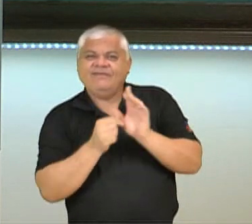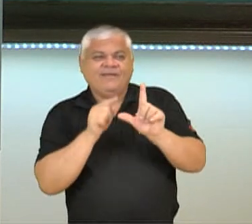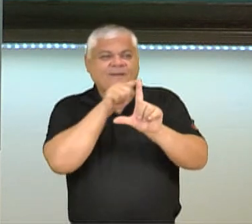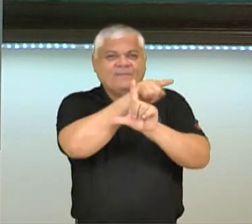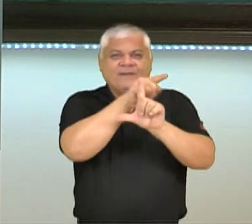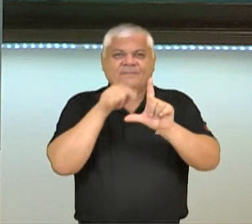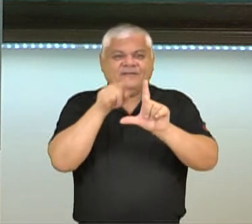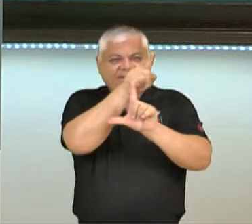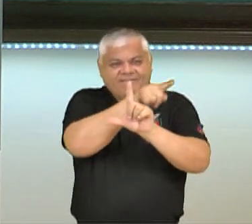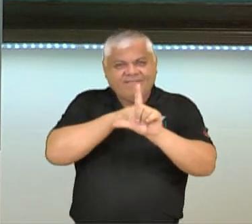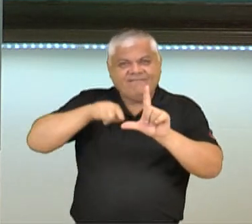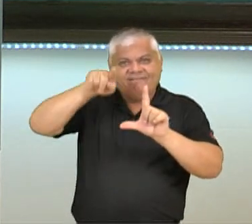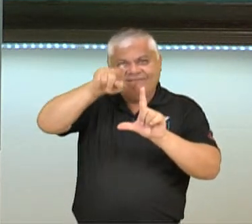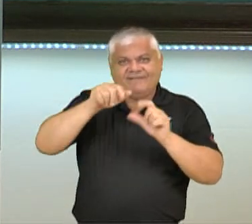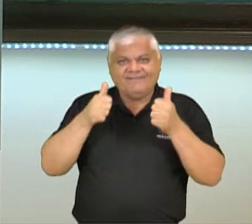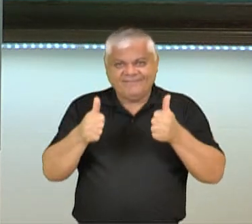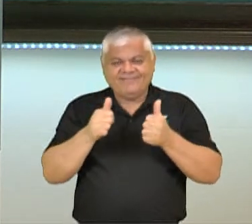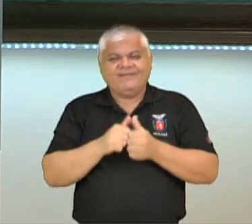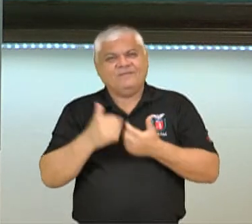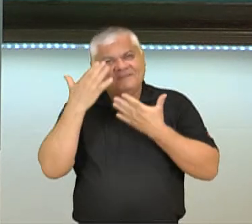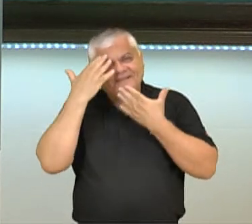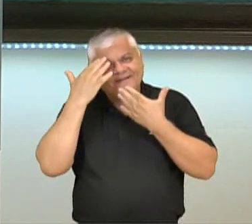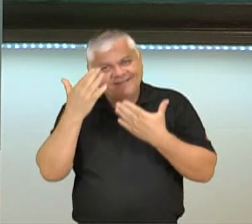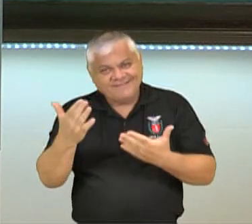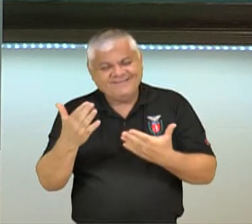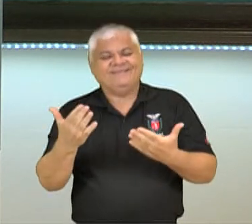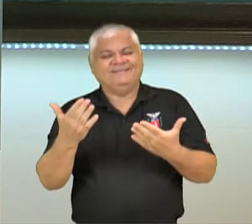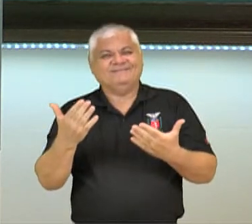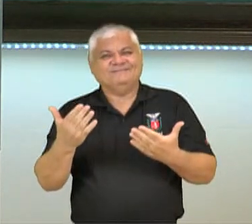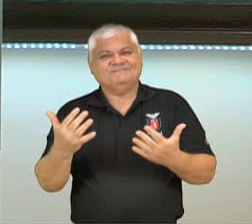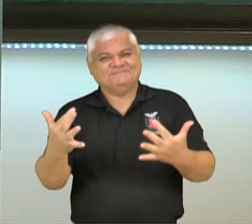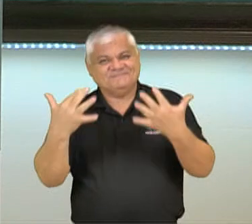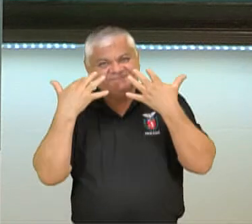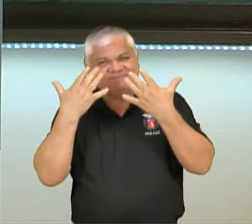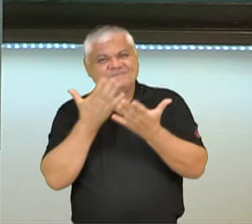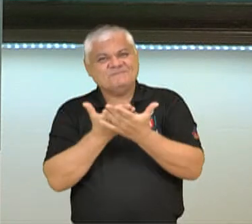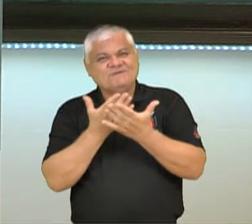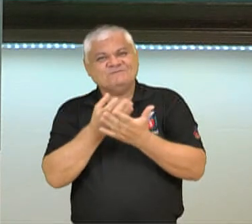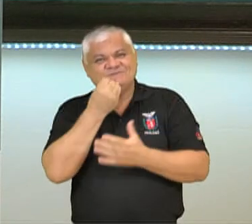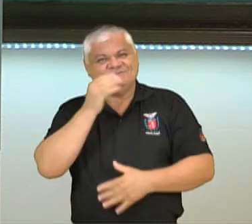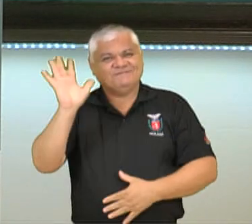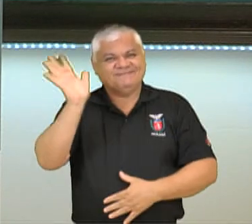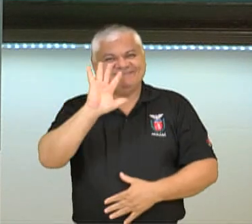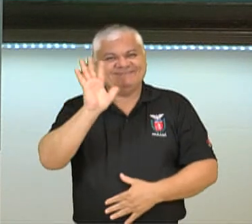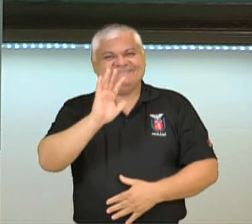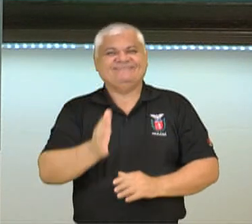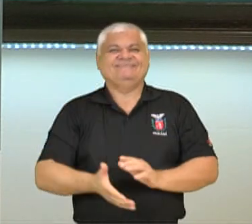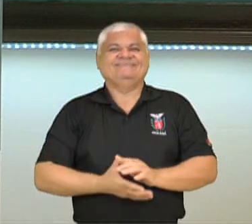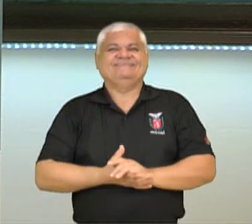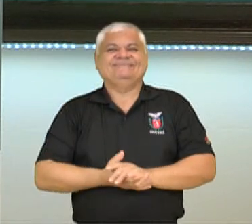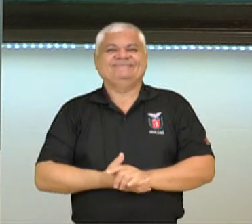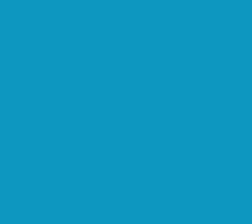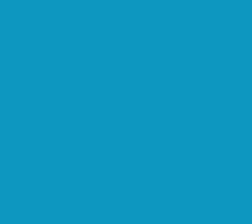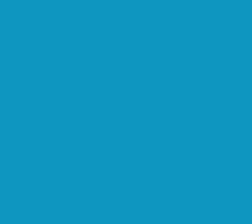uma função quadrática. Eu agradeço aí pela sua participação, bons estudos e até a próxima aula.